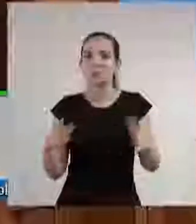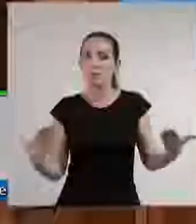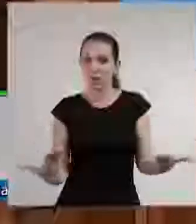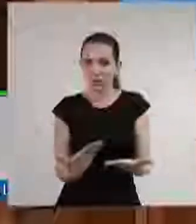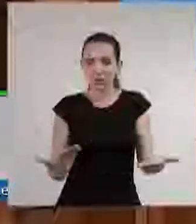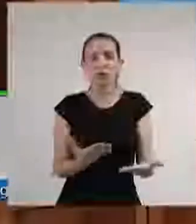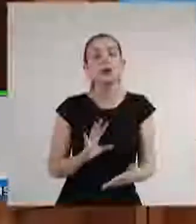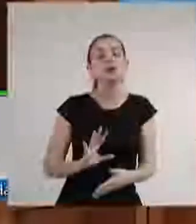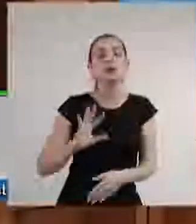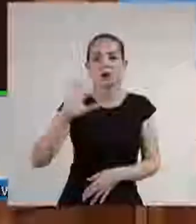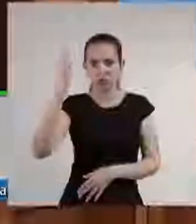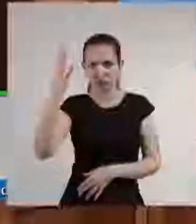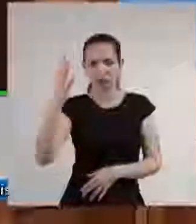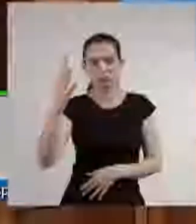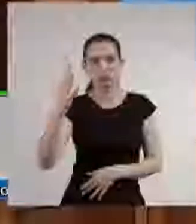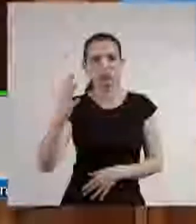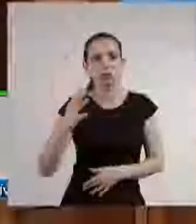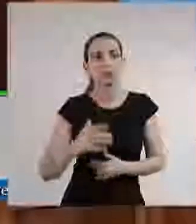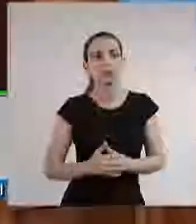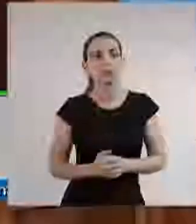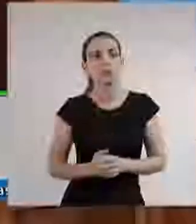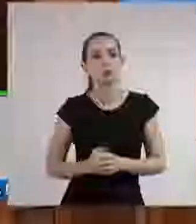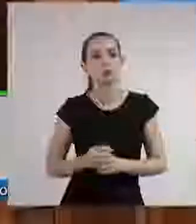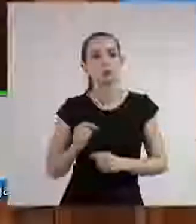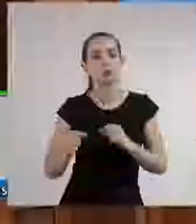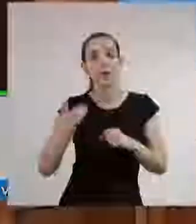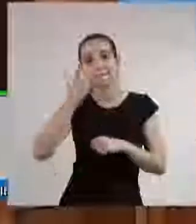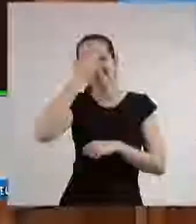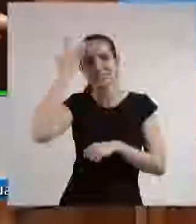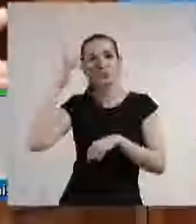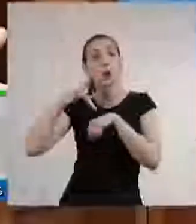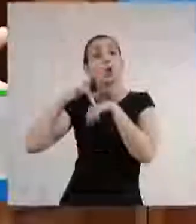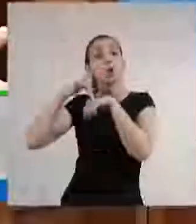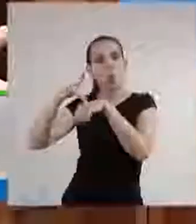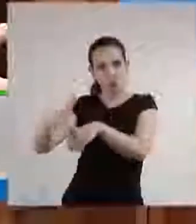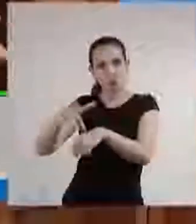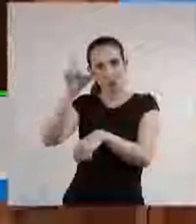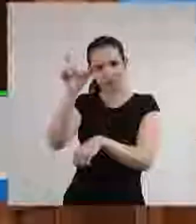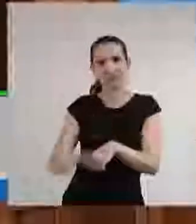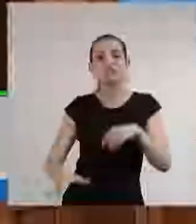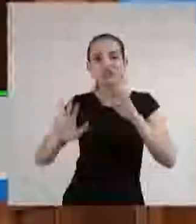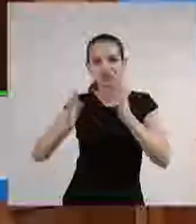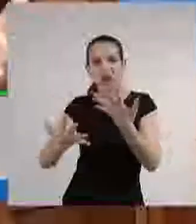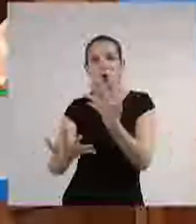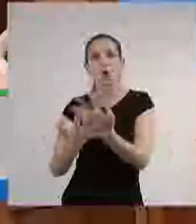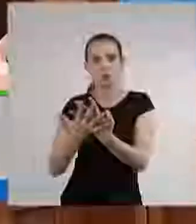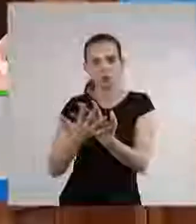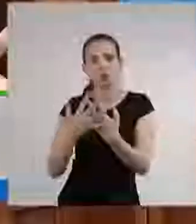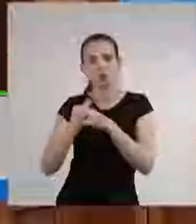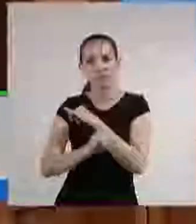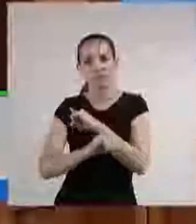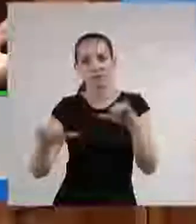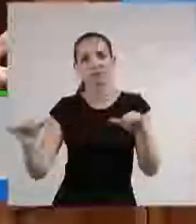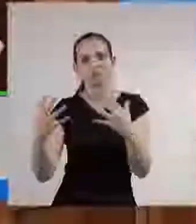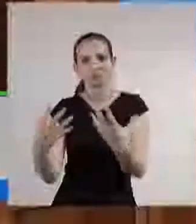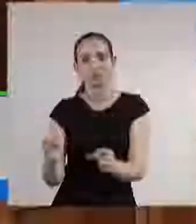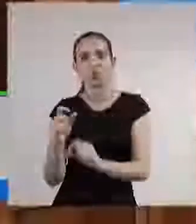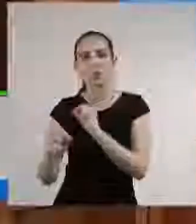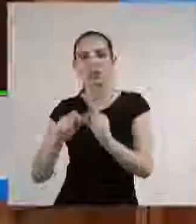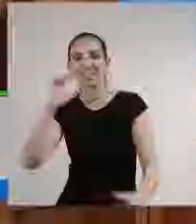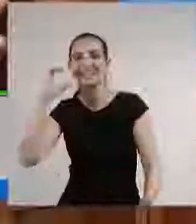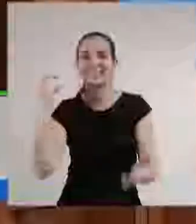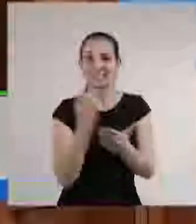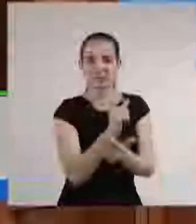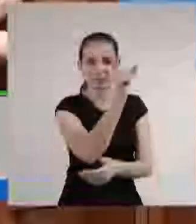que a pessoa que fora autora já confessa do crime praticado contra o Daniel,